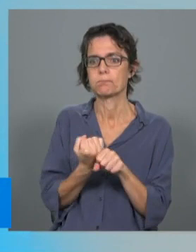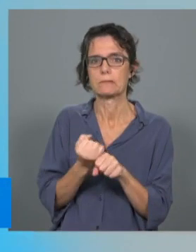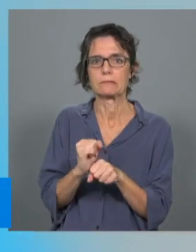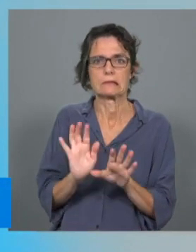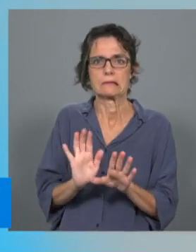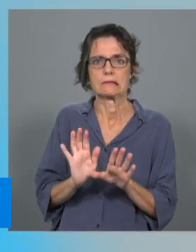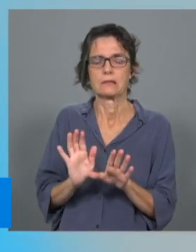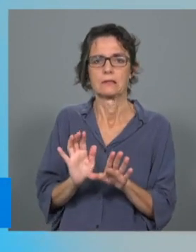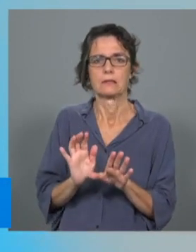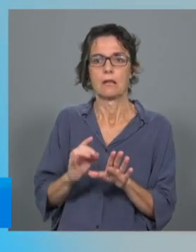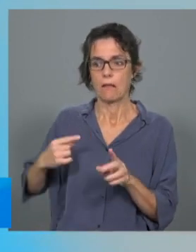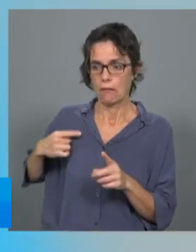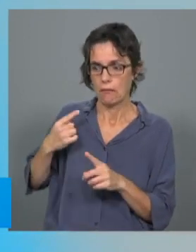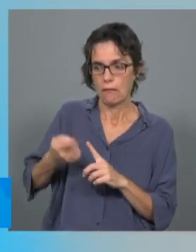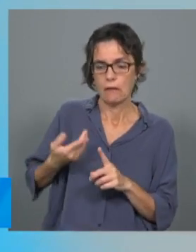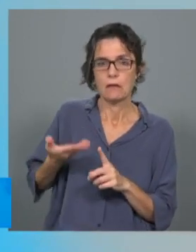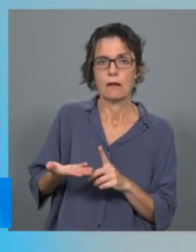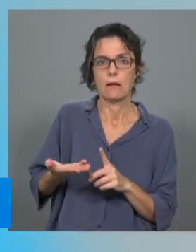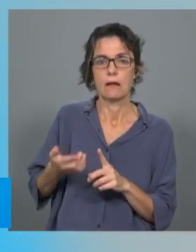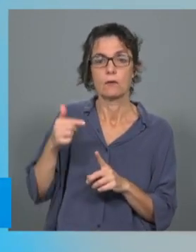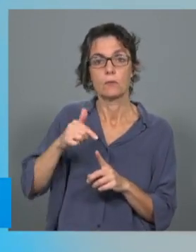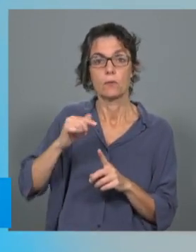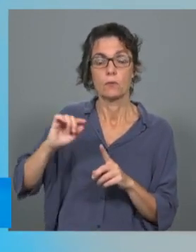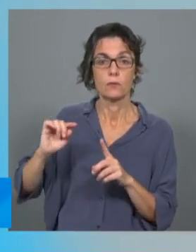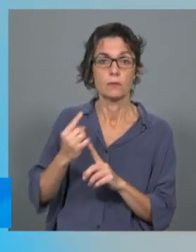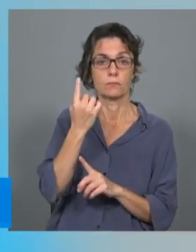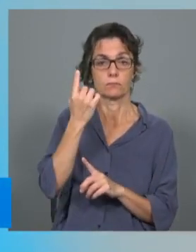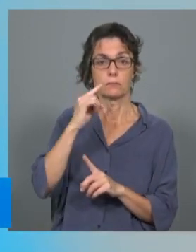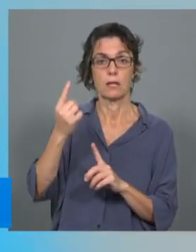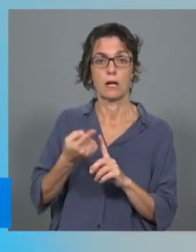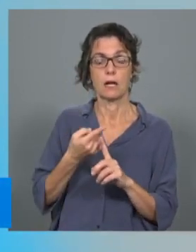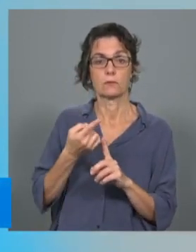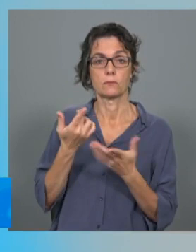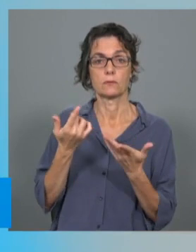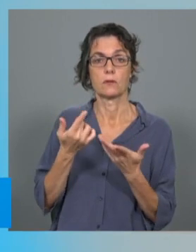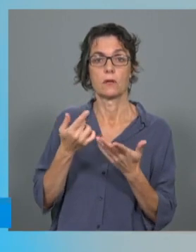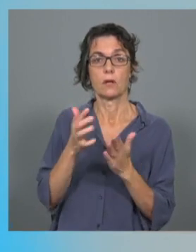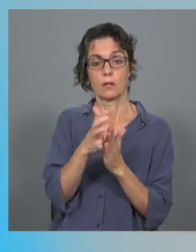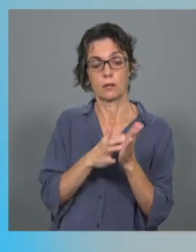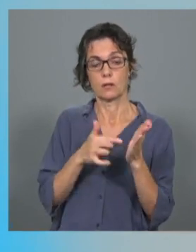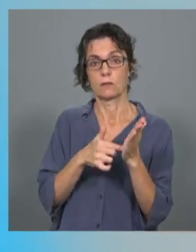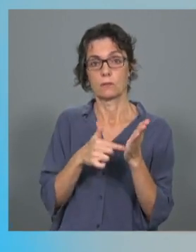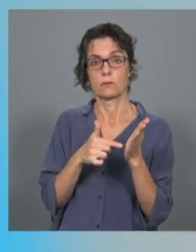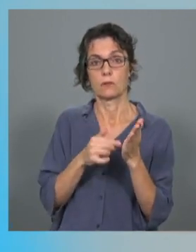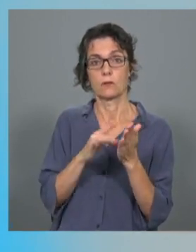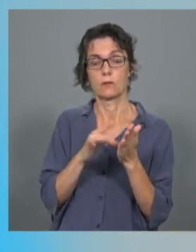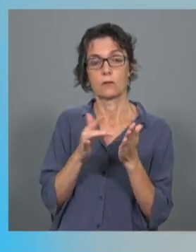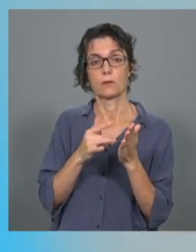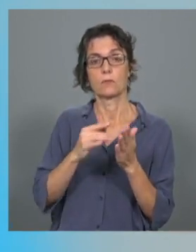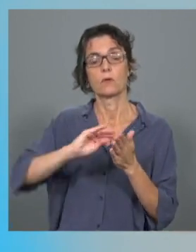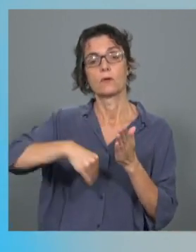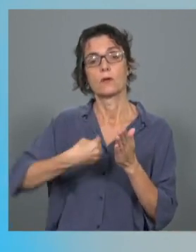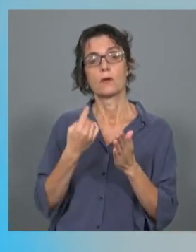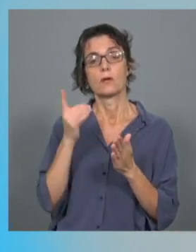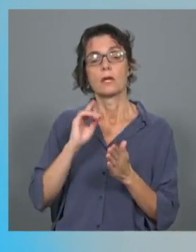durante este ano. Nós estamos de facto a assinalar o primeiro aniversário deste documento. Ele foi assinado no dia 3 de outubro, na véspera